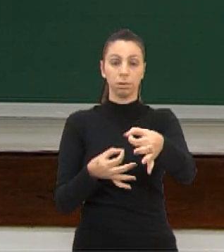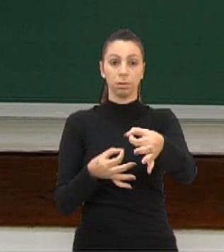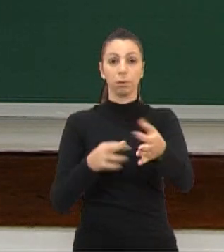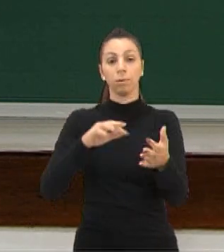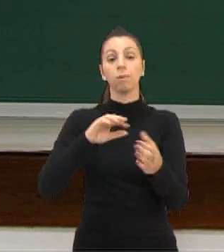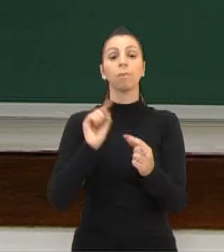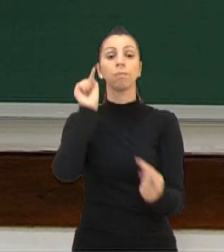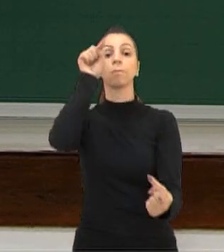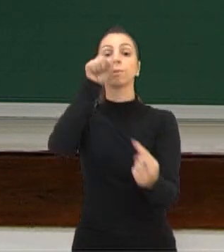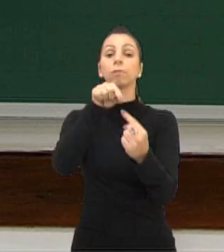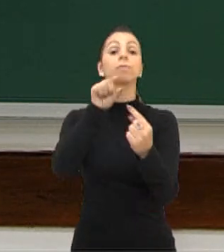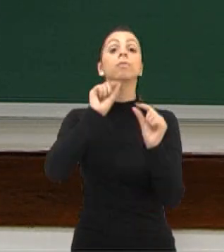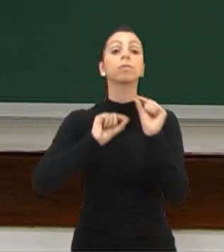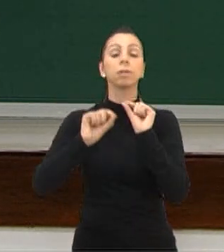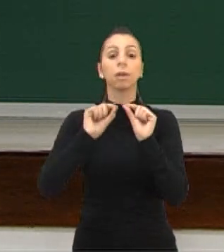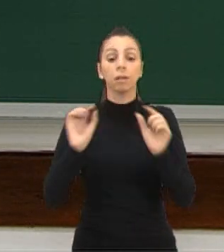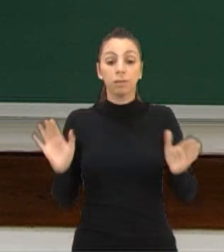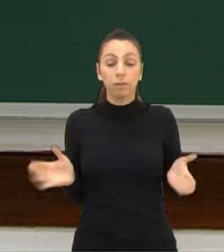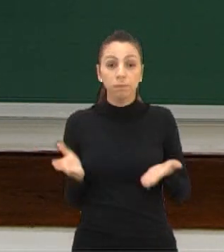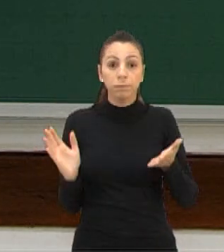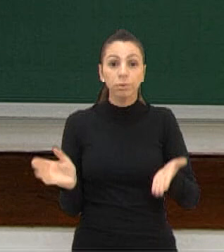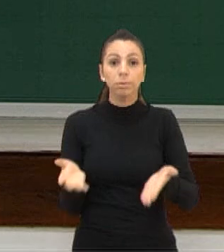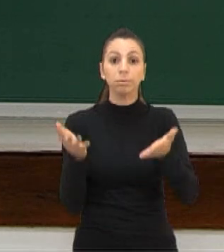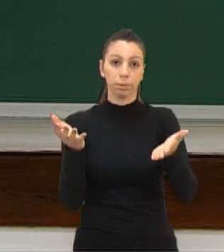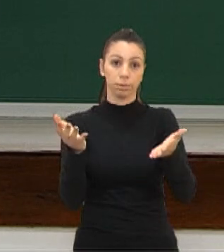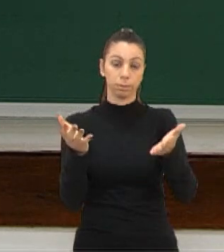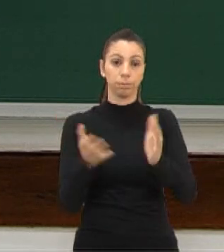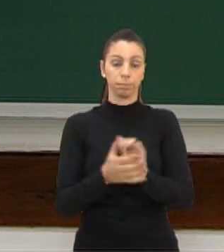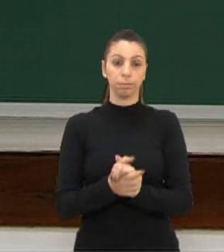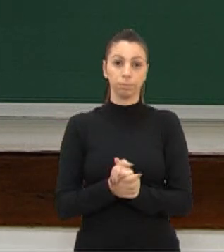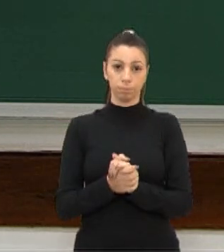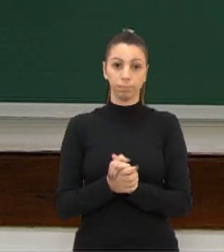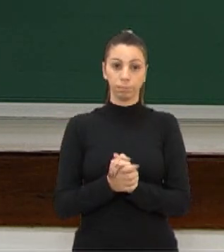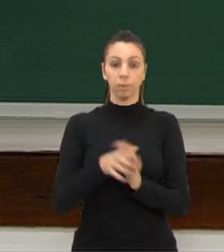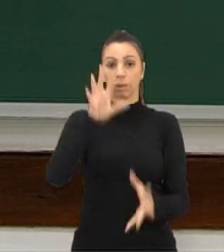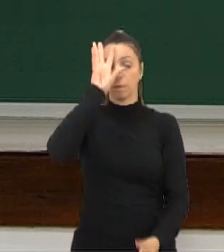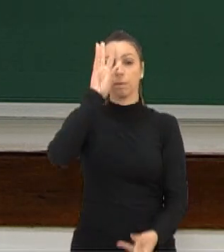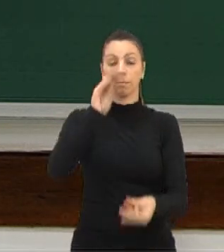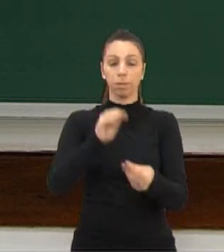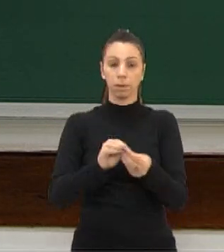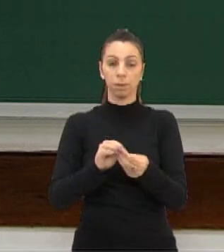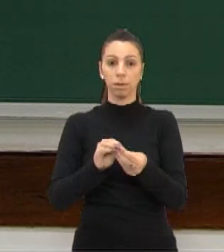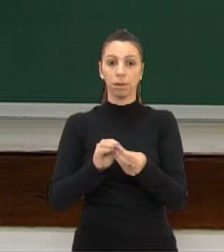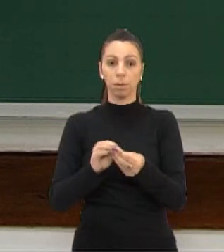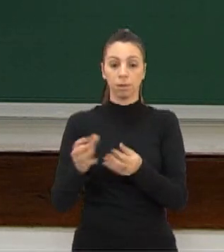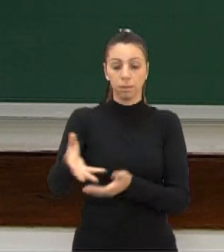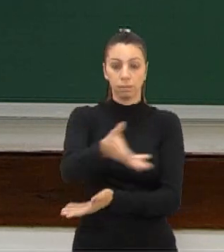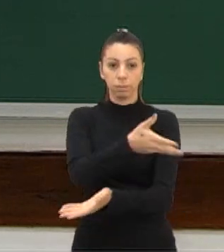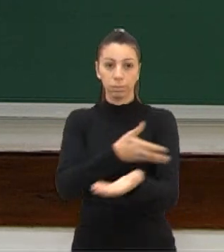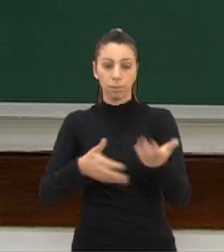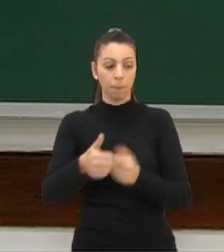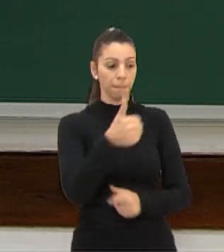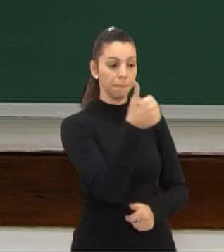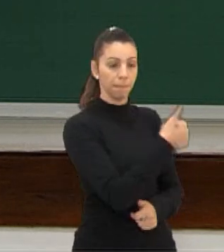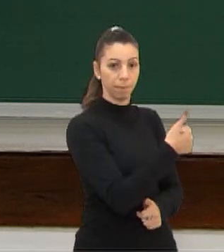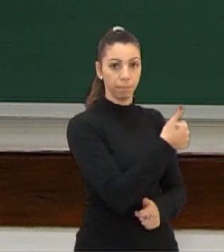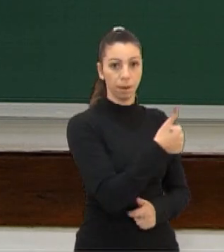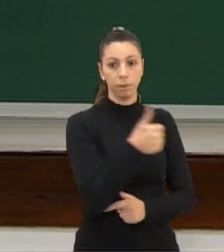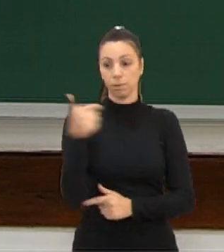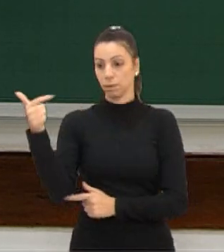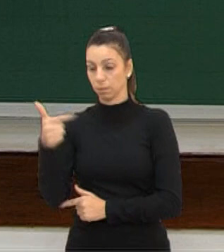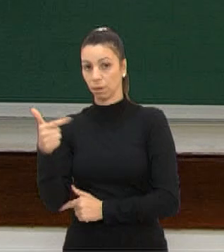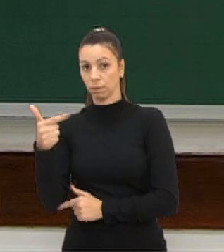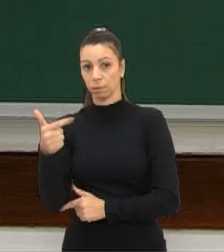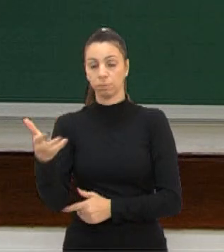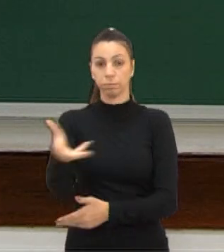ela, tá joia? Essa é a ideia da imaginação sociológica. Compreender o processo de socialização primária e secundária, né, das interações